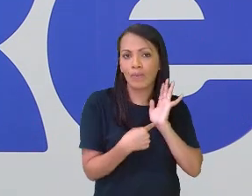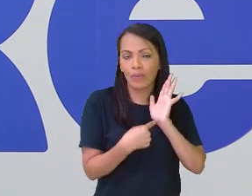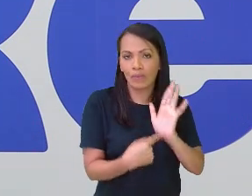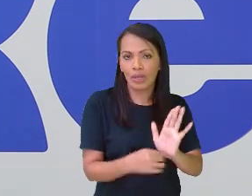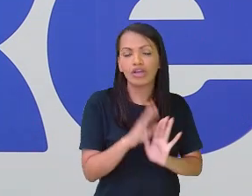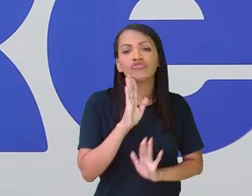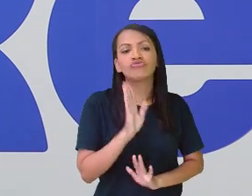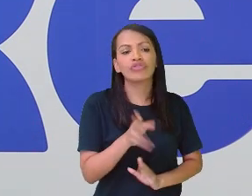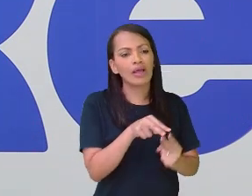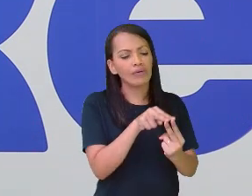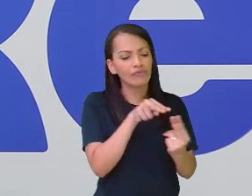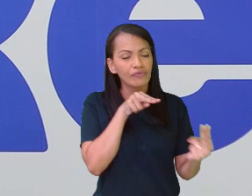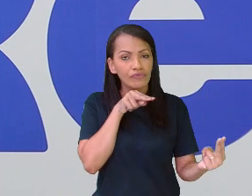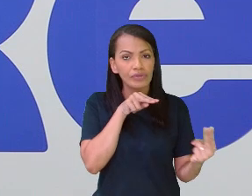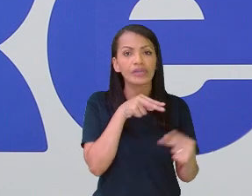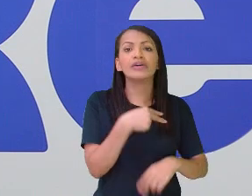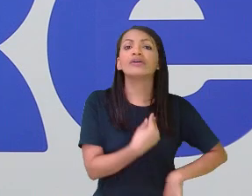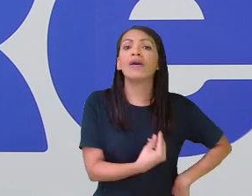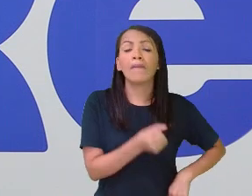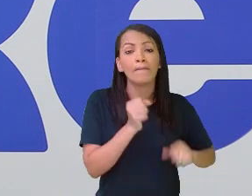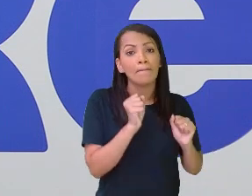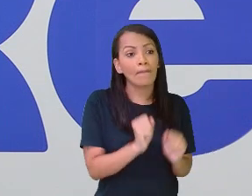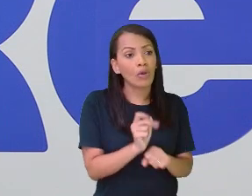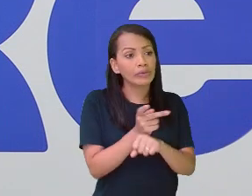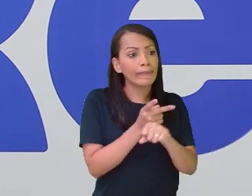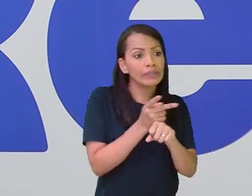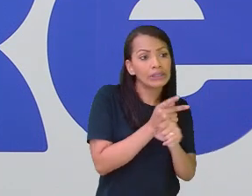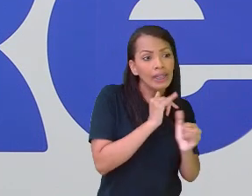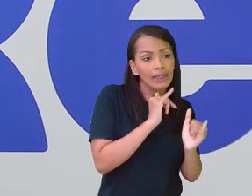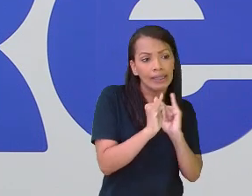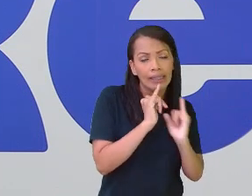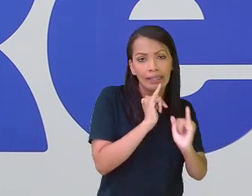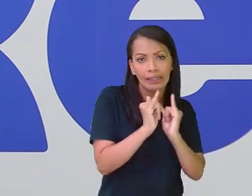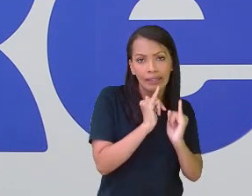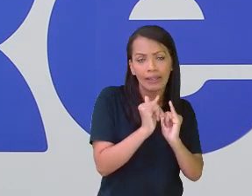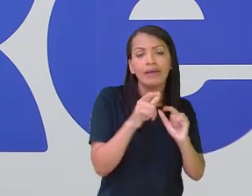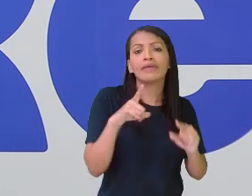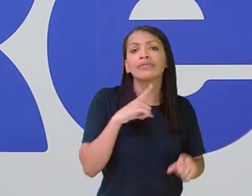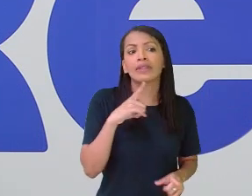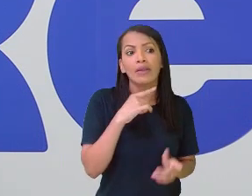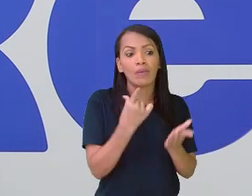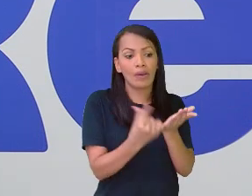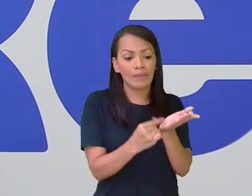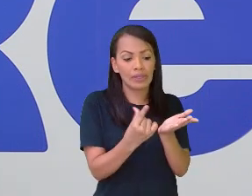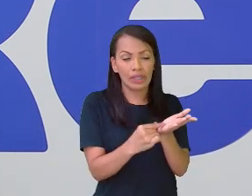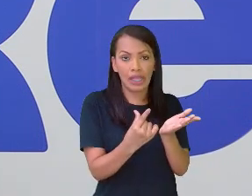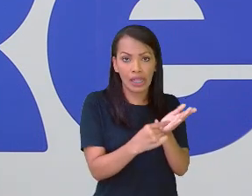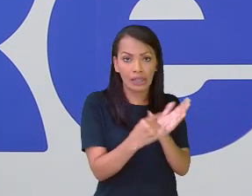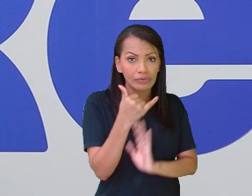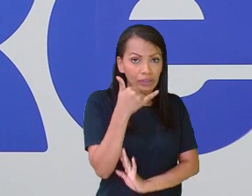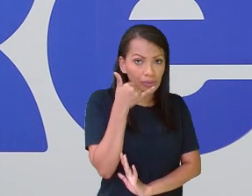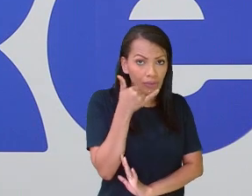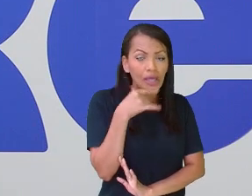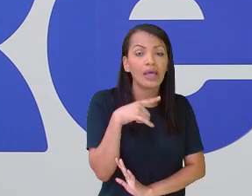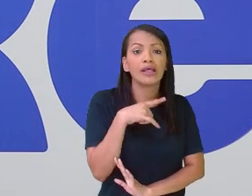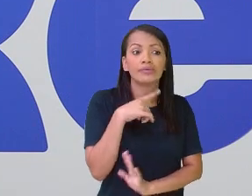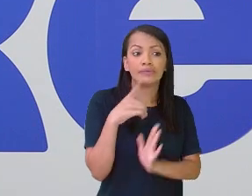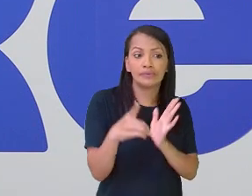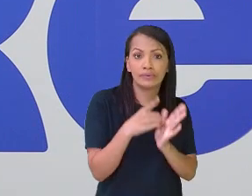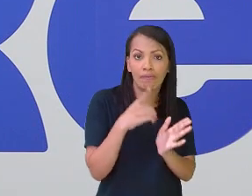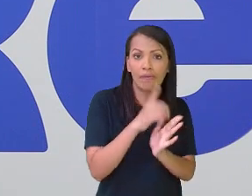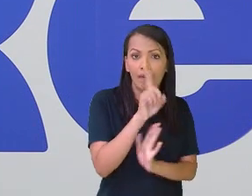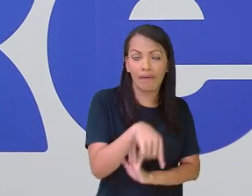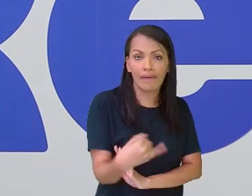tem um virtual, né, professora Mauricéia, que a gente pode pesquisar lá nele. Às vezes tem um aplicativo no celular que também tem dicionário, mas o dicionário